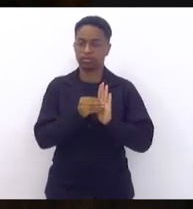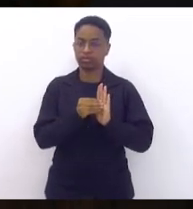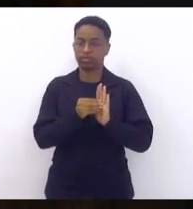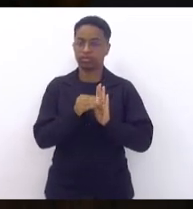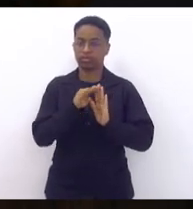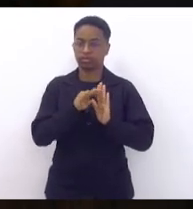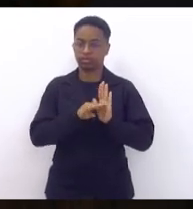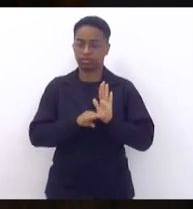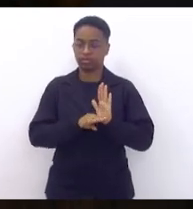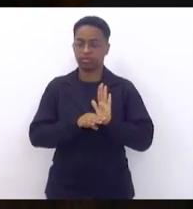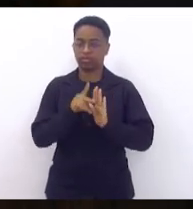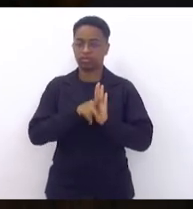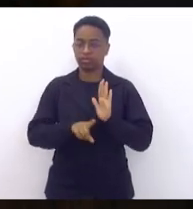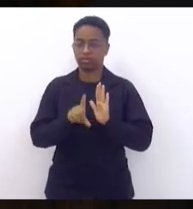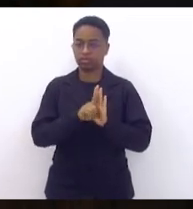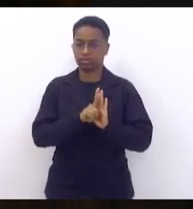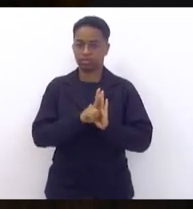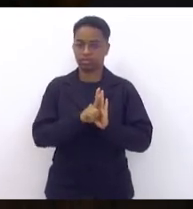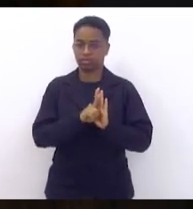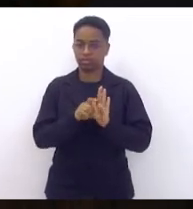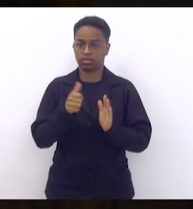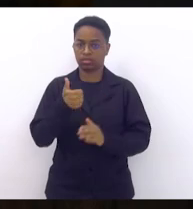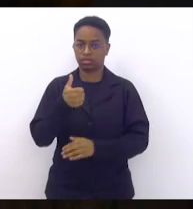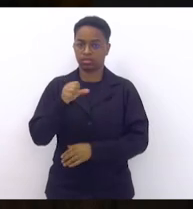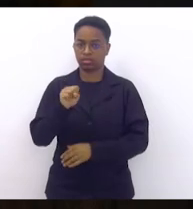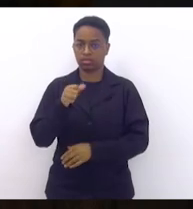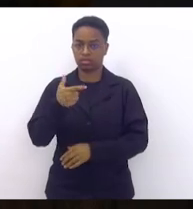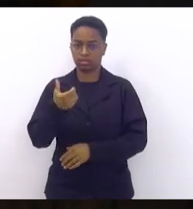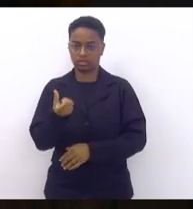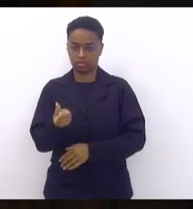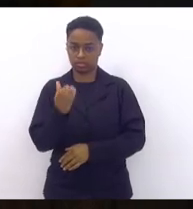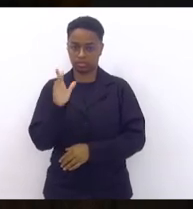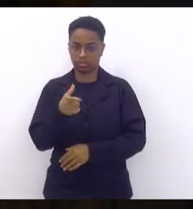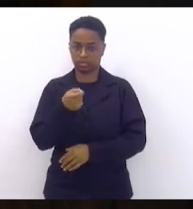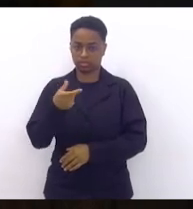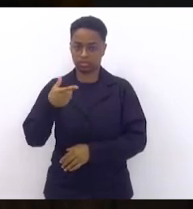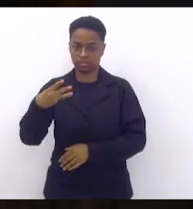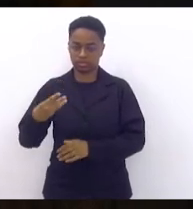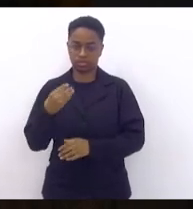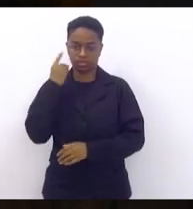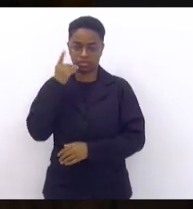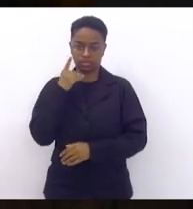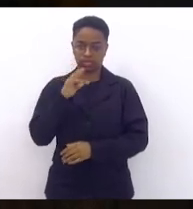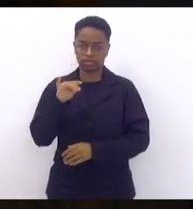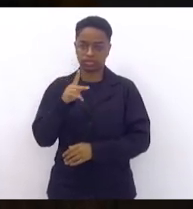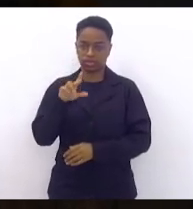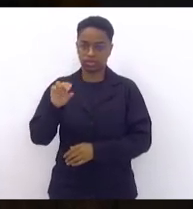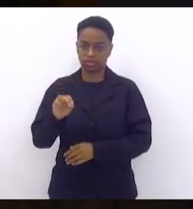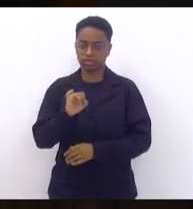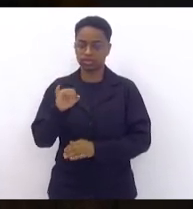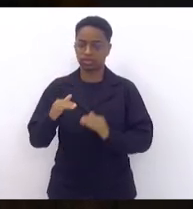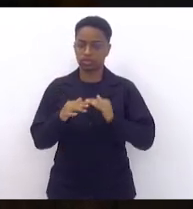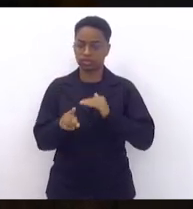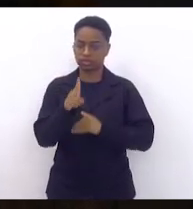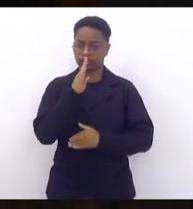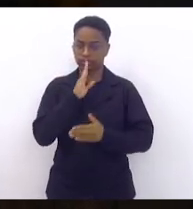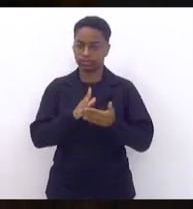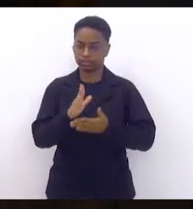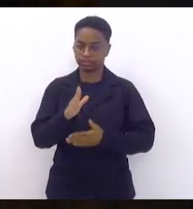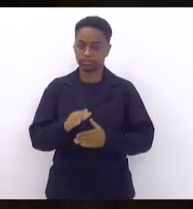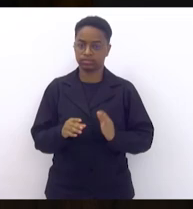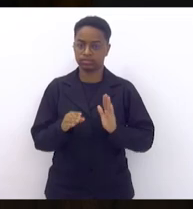dia, do projeto de 186, de 23, do deputado Tiago Rangel, senhores que aprovam, permaneçam como estão,